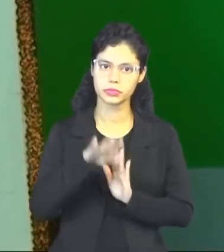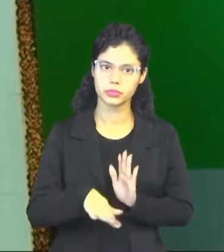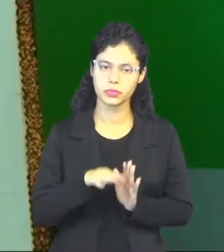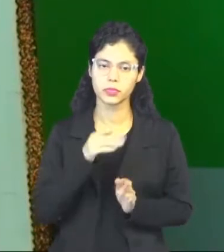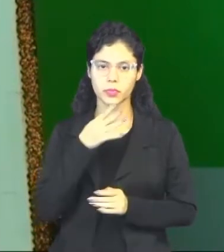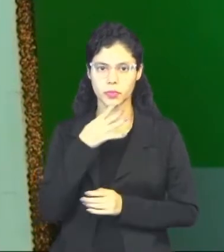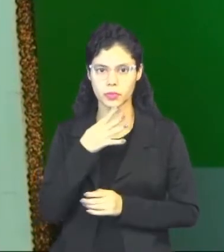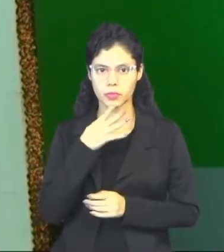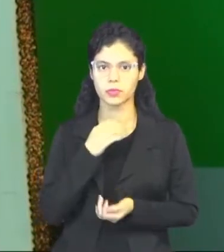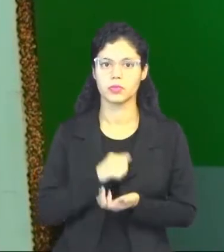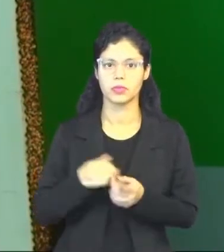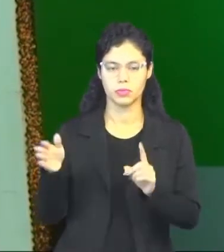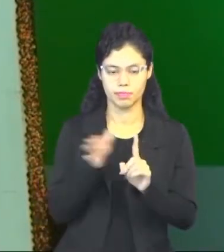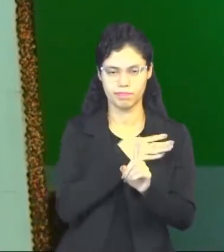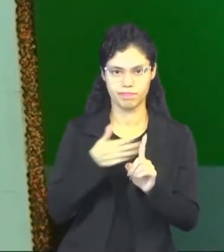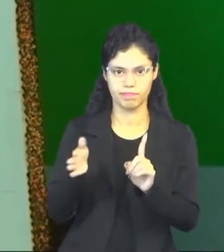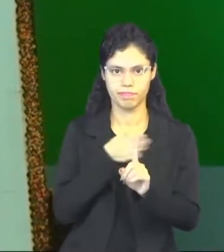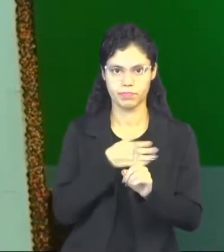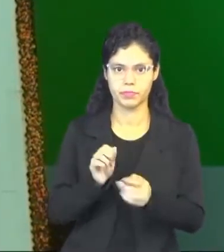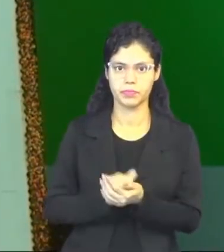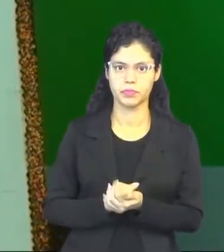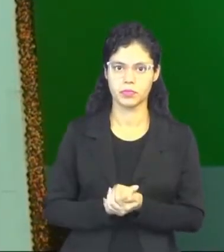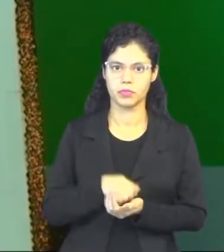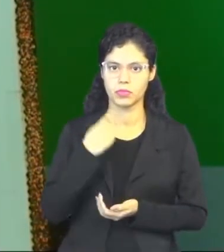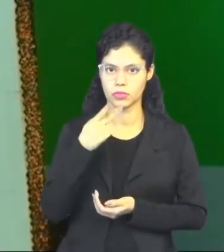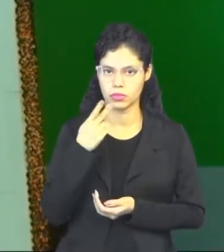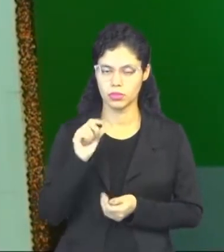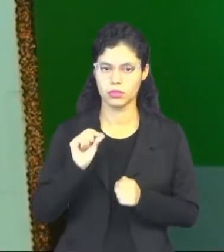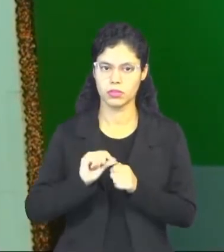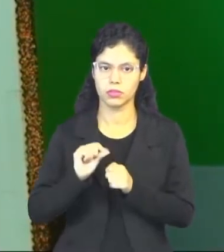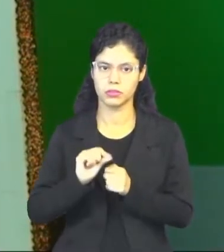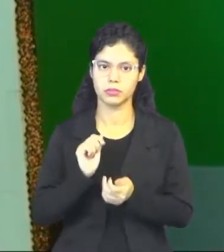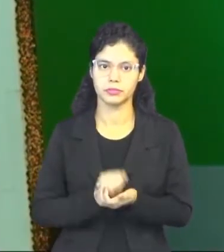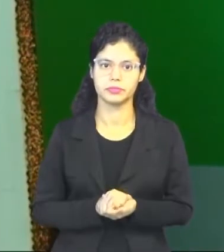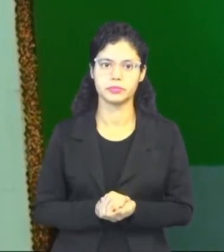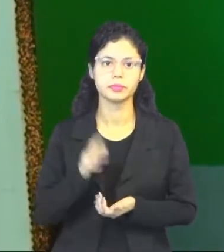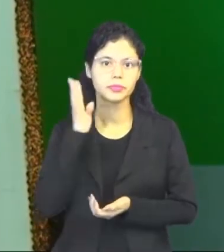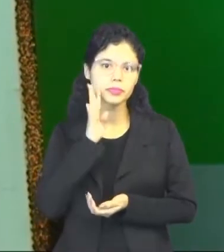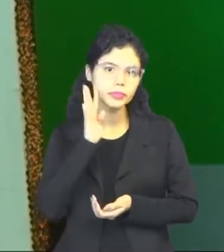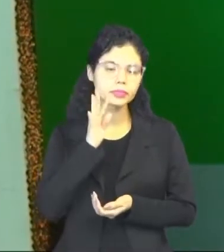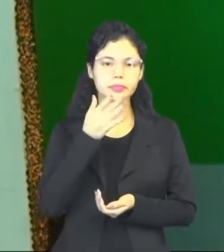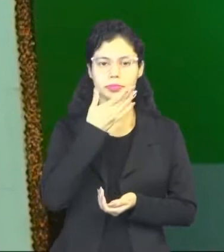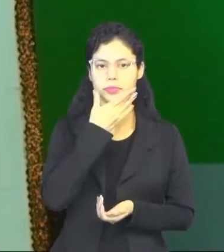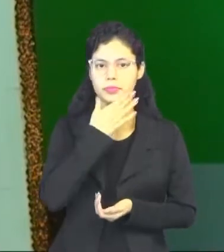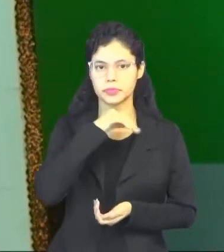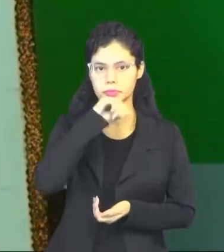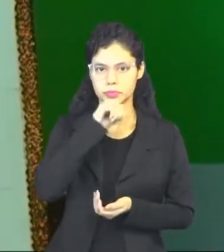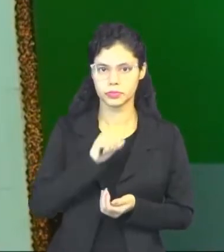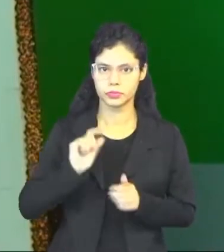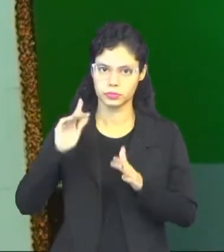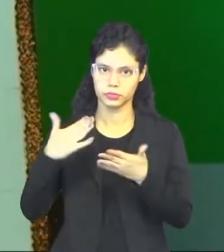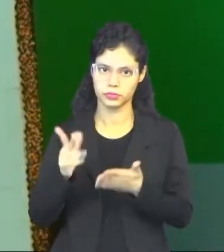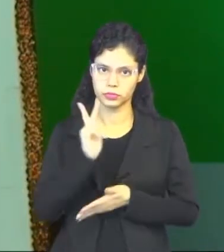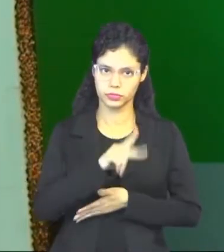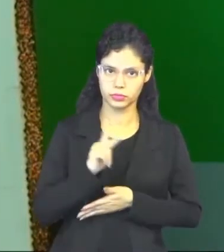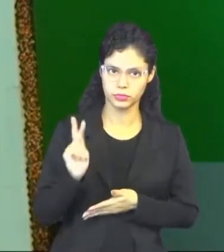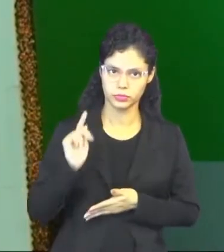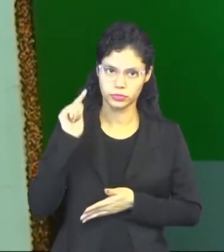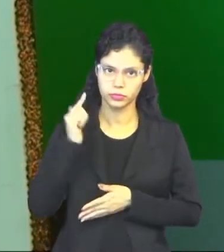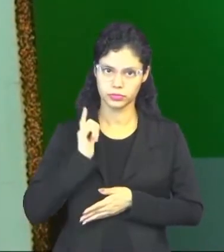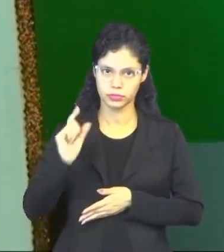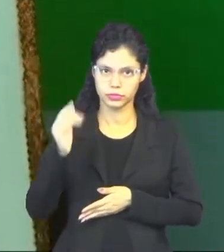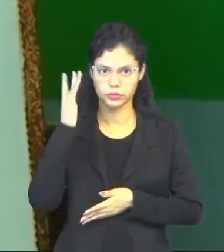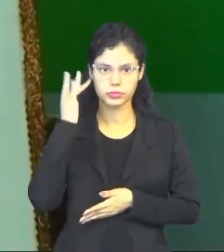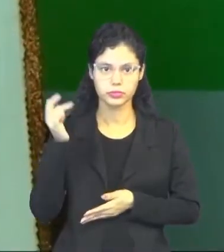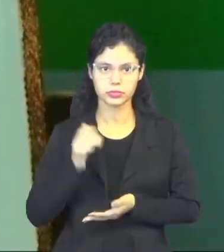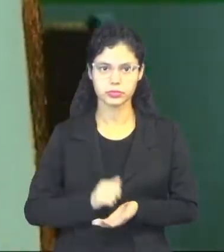eram punidas com uma boa surra, comenta contrafeito. Legal, pai. Que tal pegarmos o professor